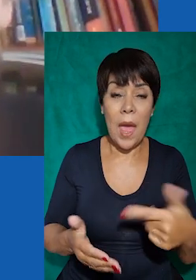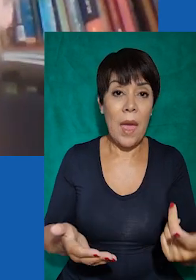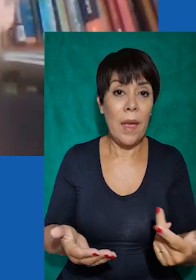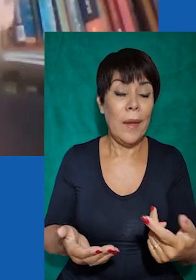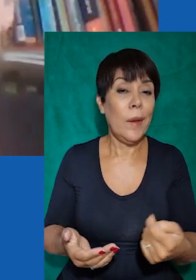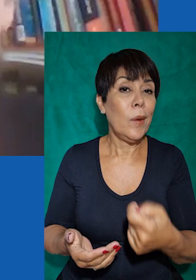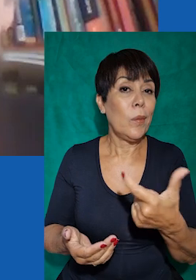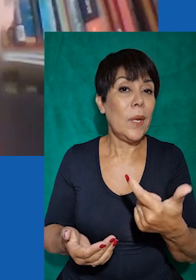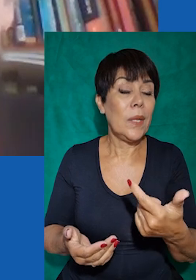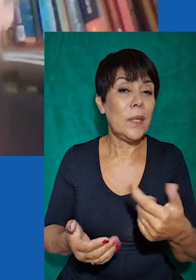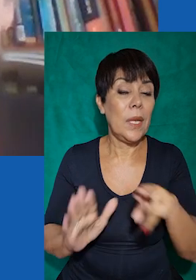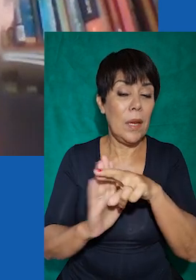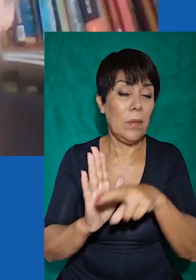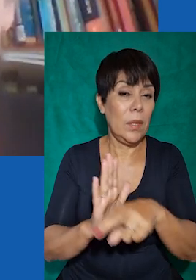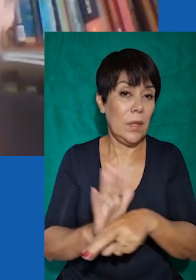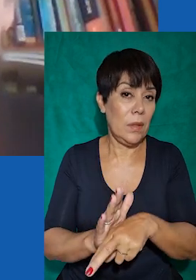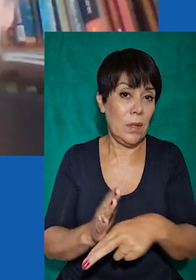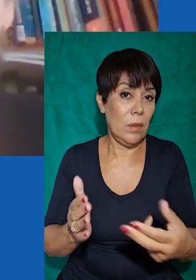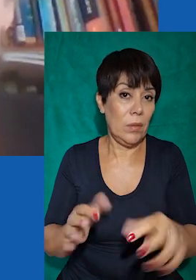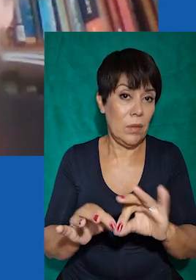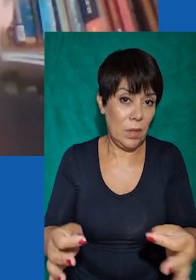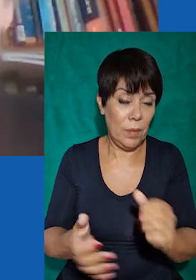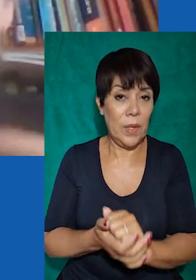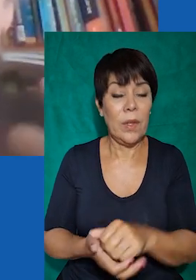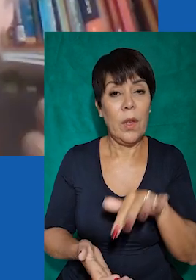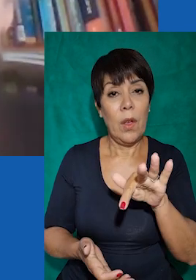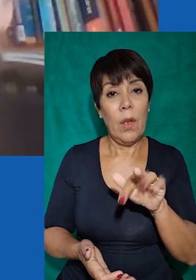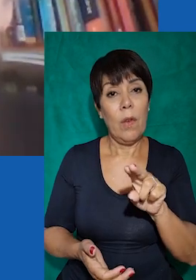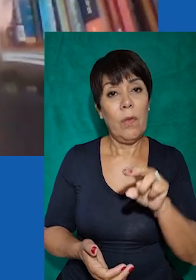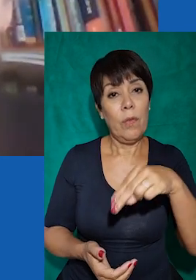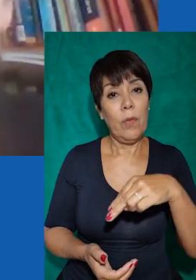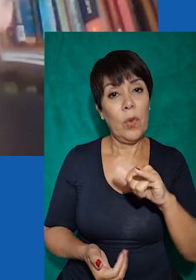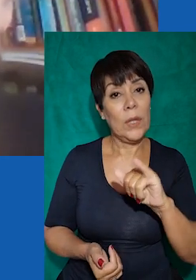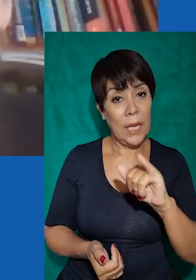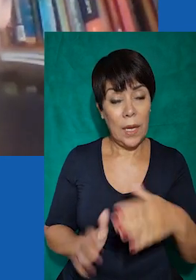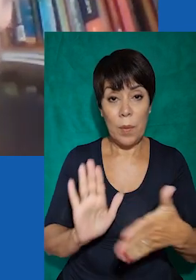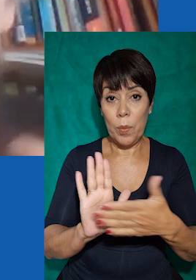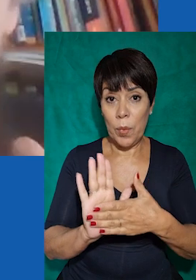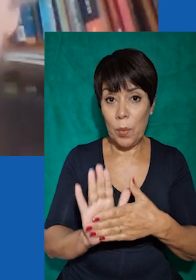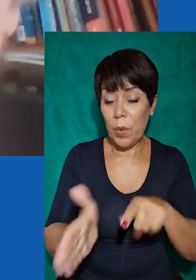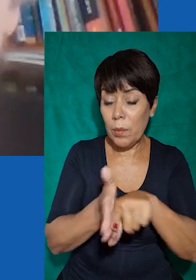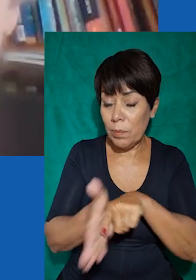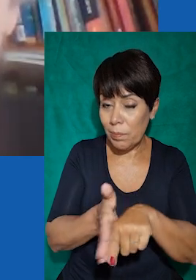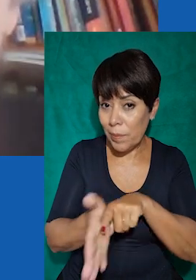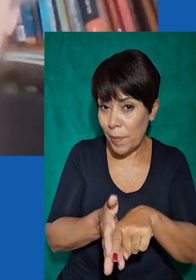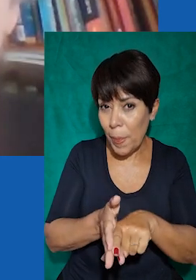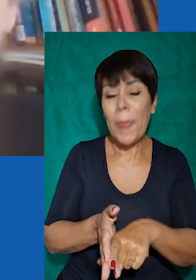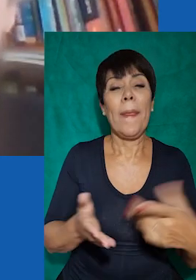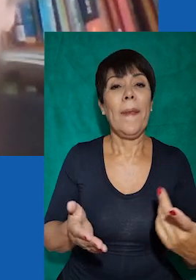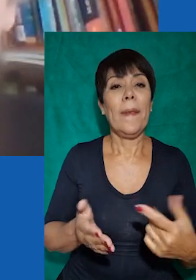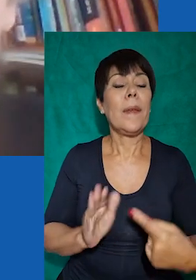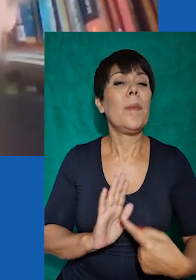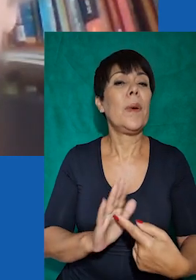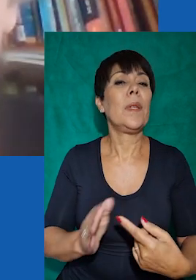quase mais baixo da regularização. A FUNAI começa propondo um estudo que